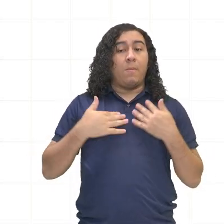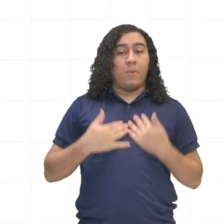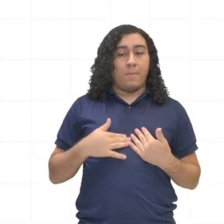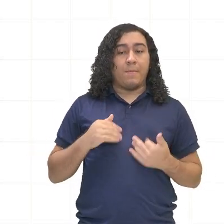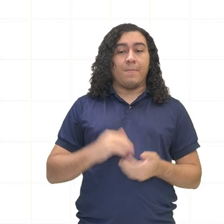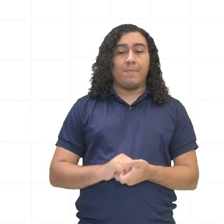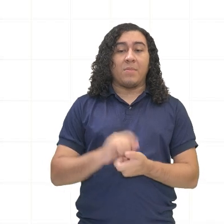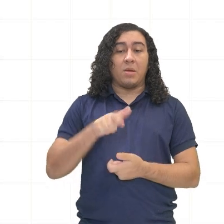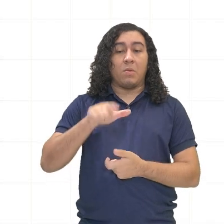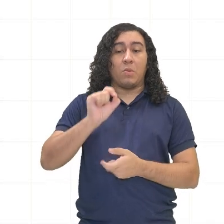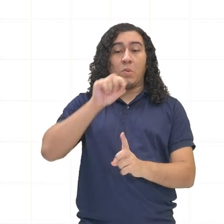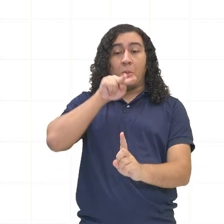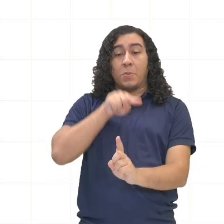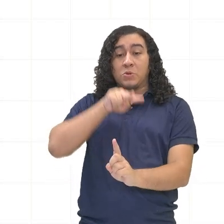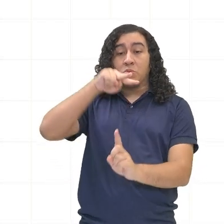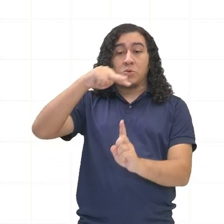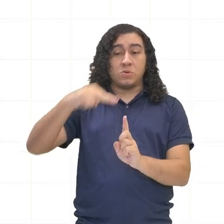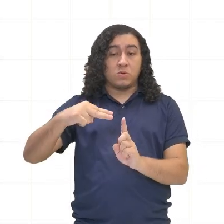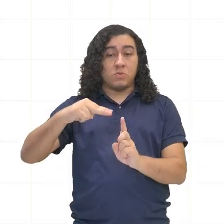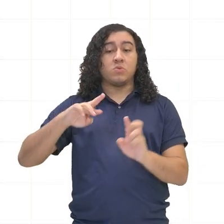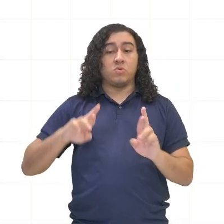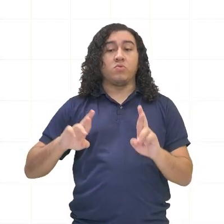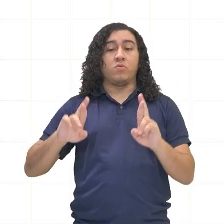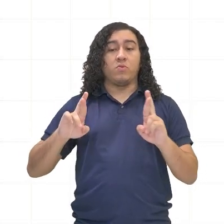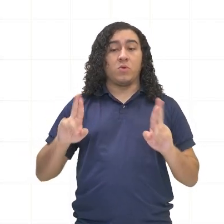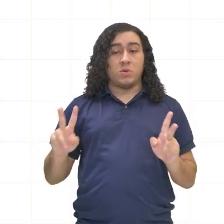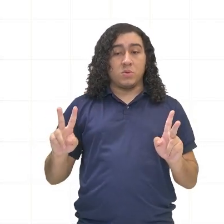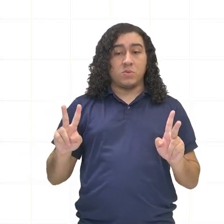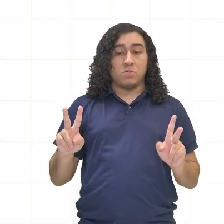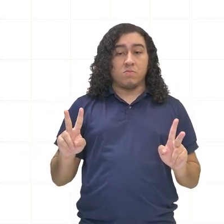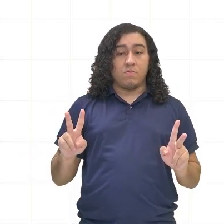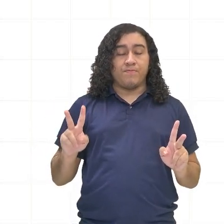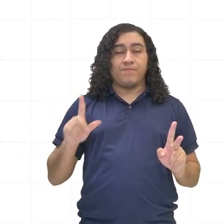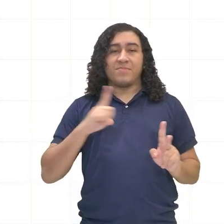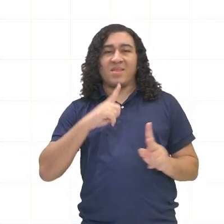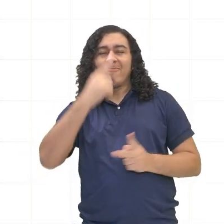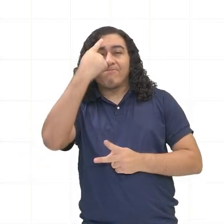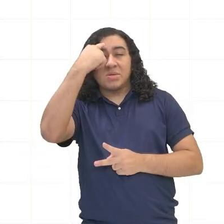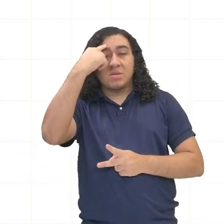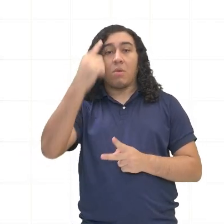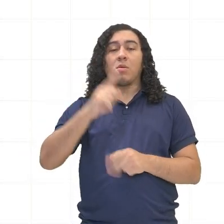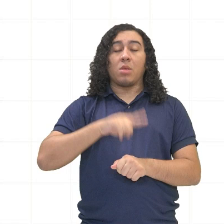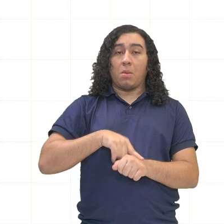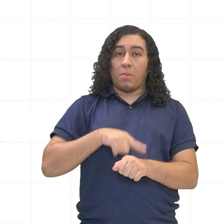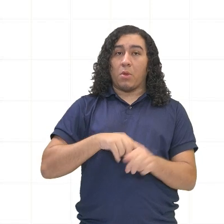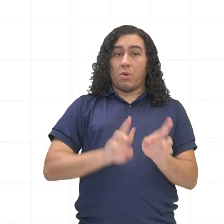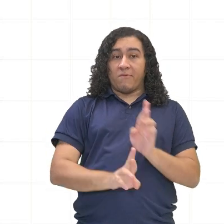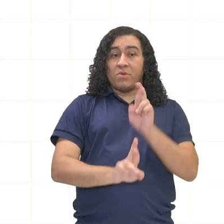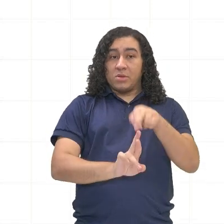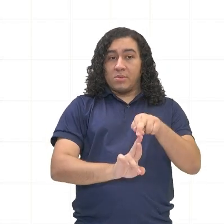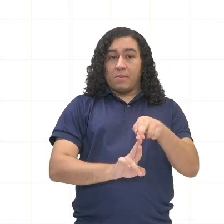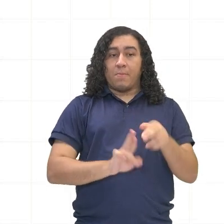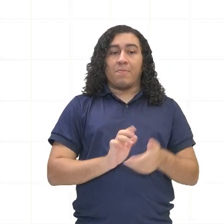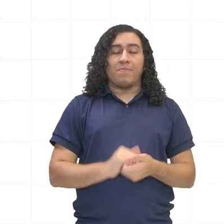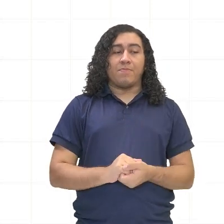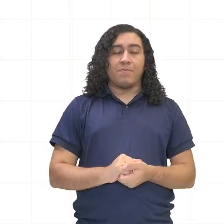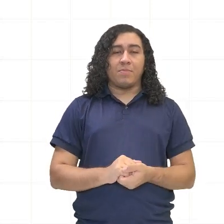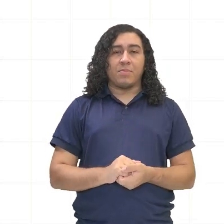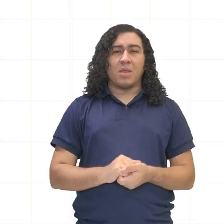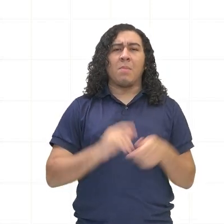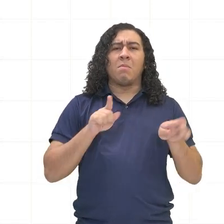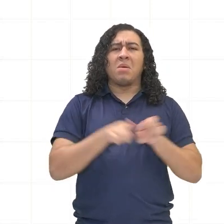uma perspectiva diferente de lidar com o tempo. E aí você pode me